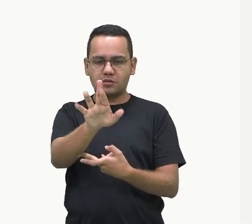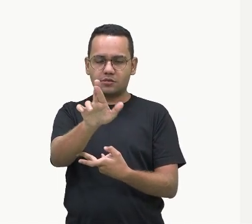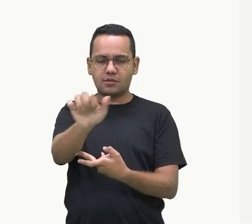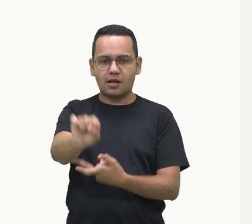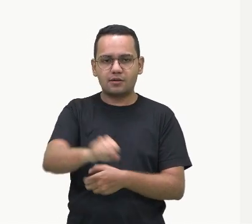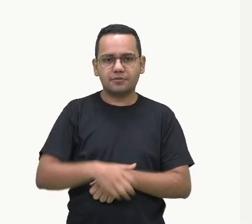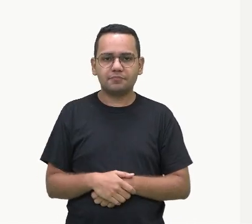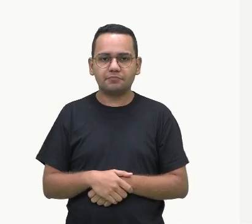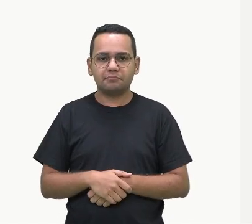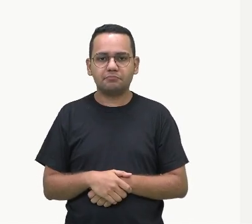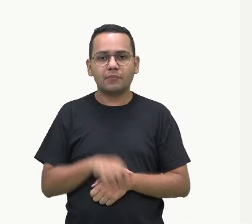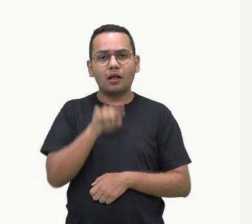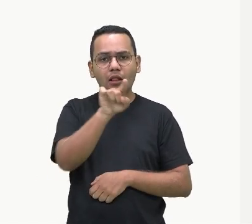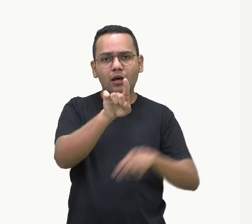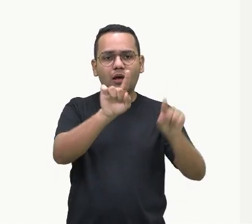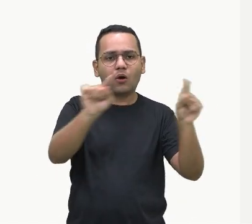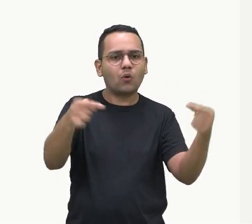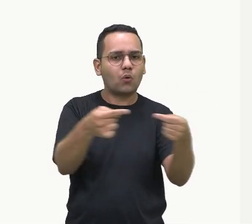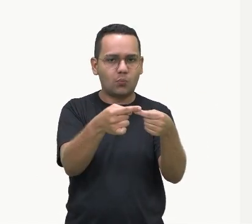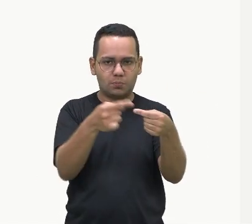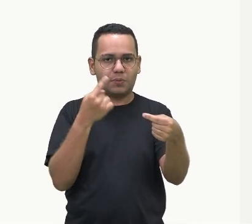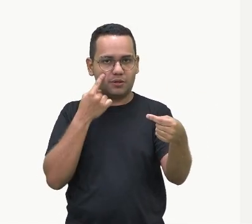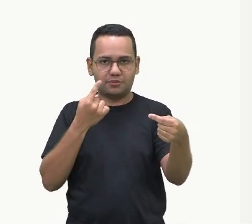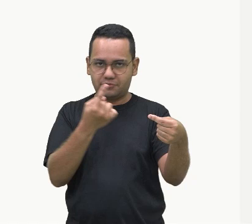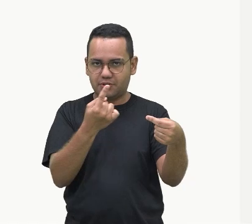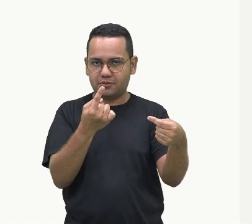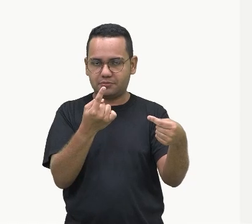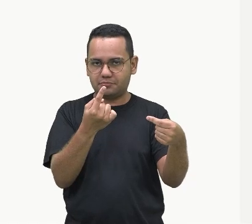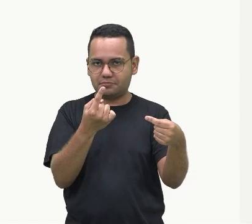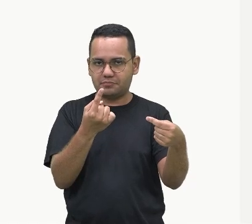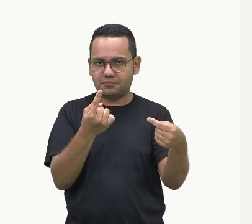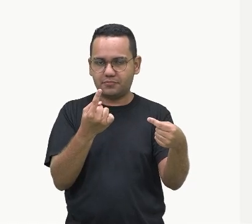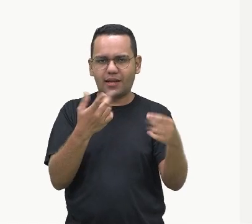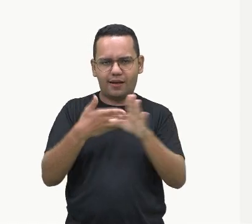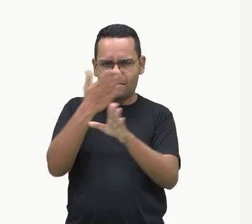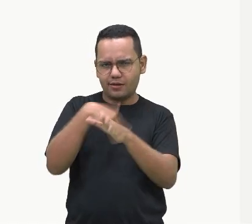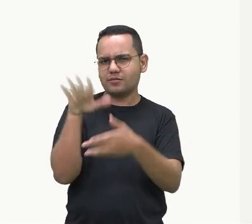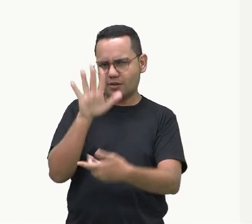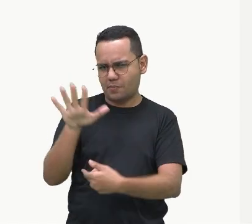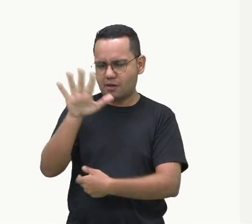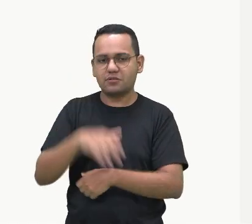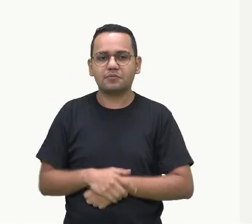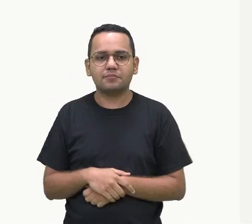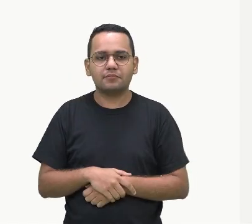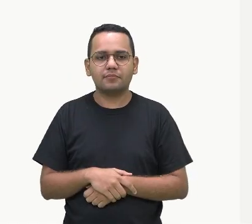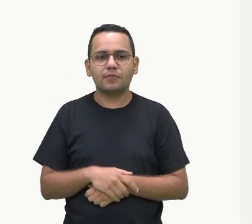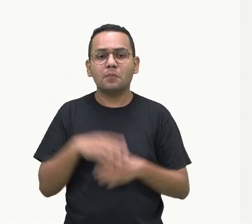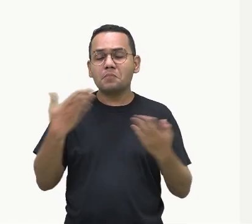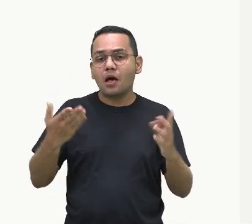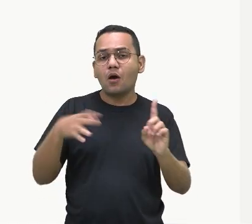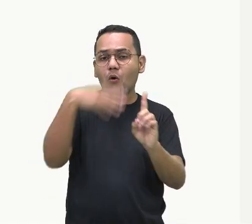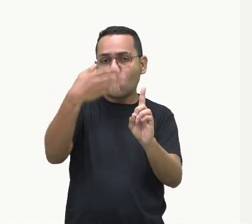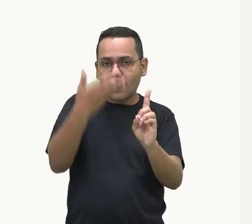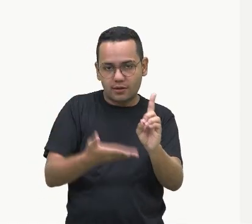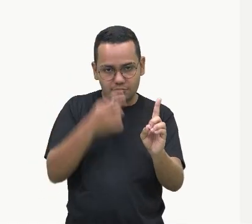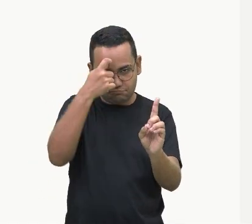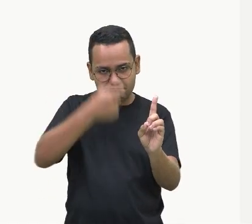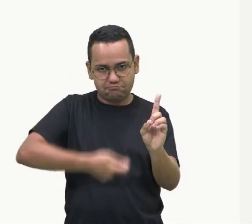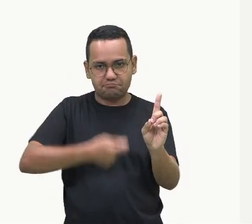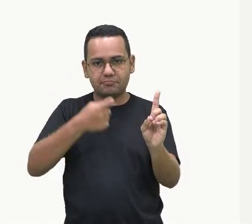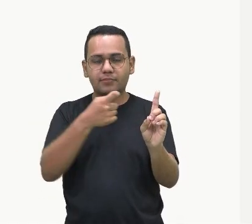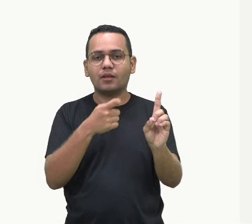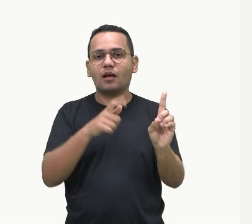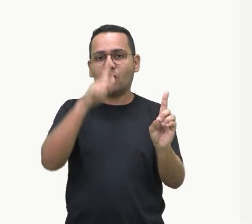conhecida como Teorema de Tales, em homenagem ao matemático grego Tales de